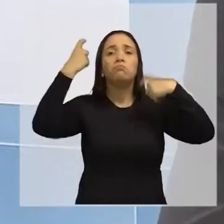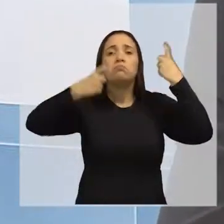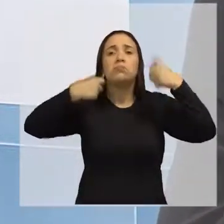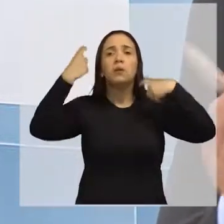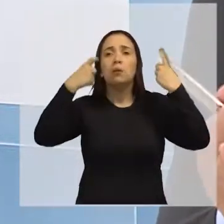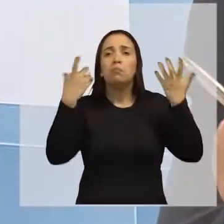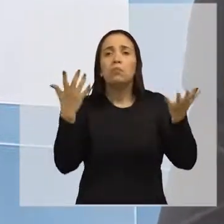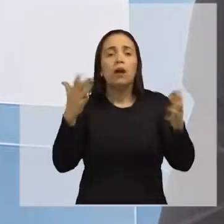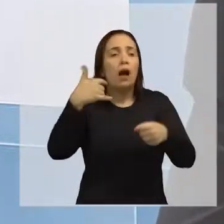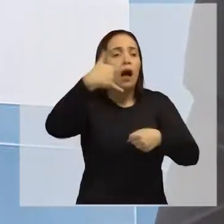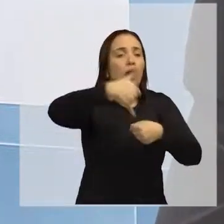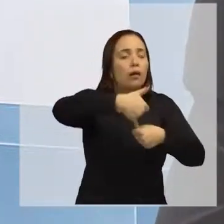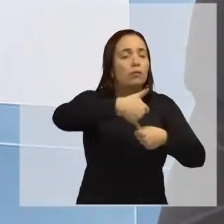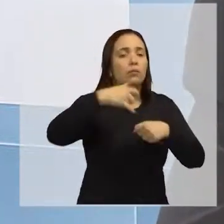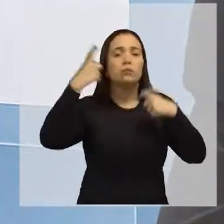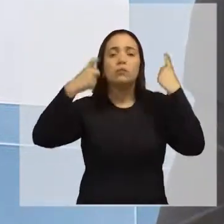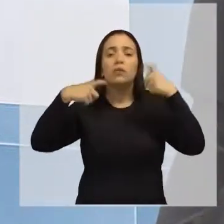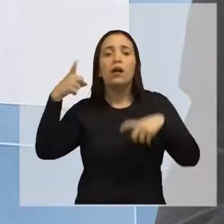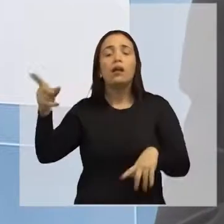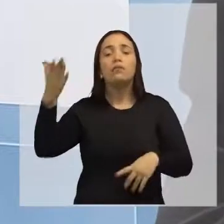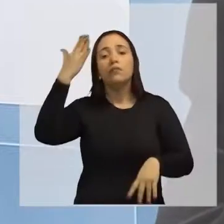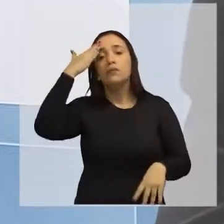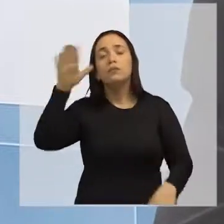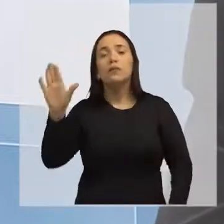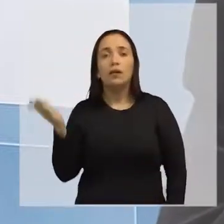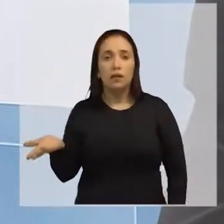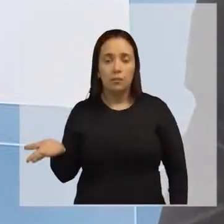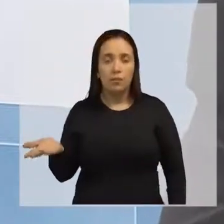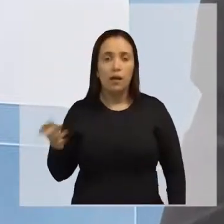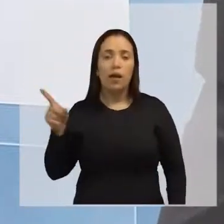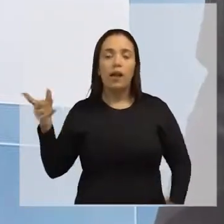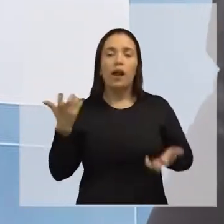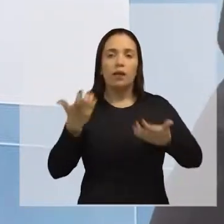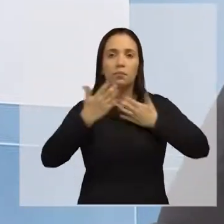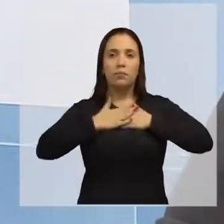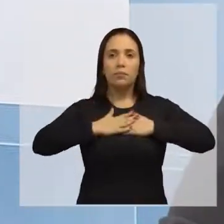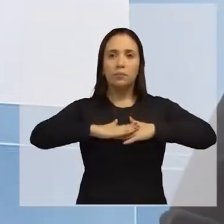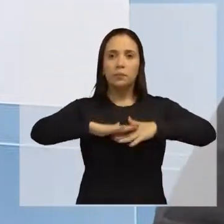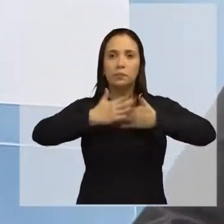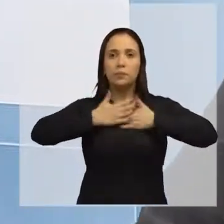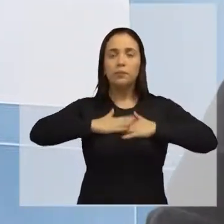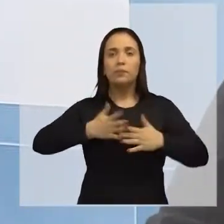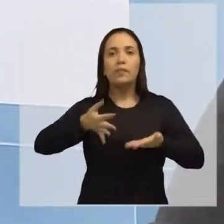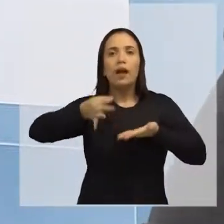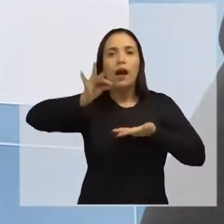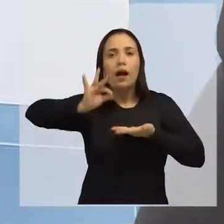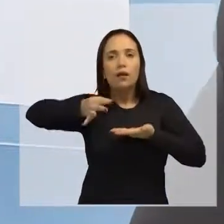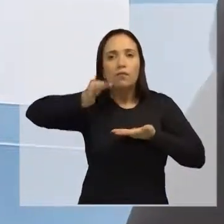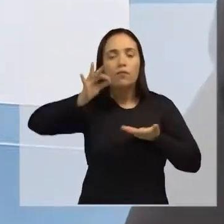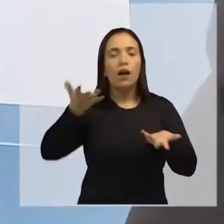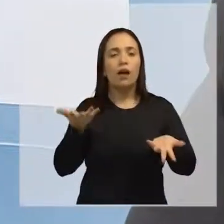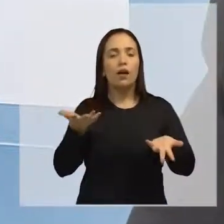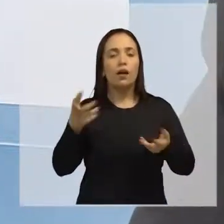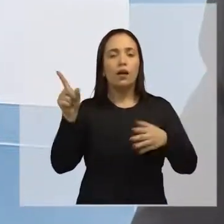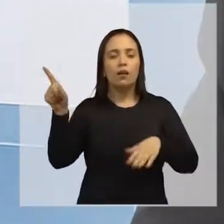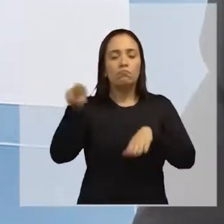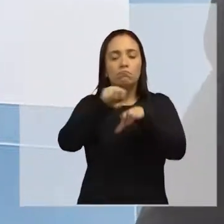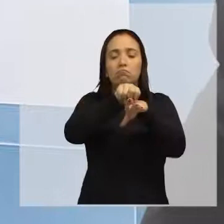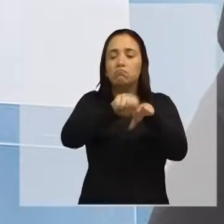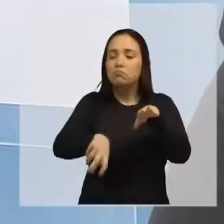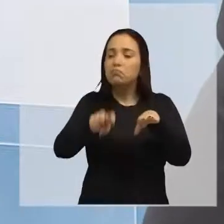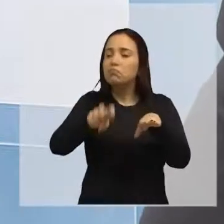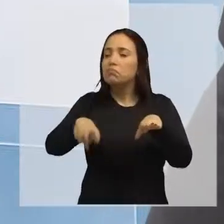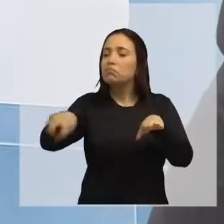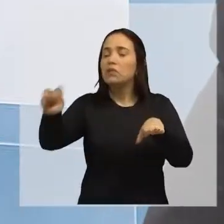nem com o preço de gasolina. Eu nem sei. Nem sabe, nem que diabo é isso. Ele quer descer, tomar o café dele, o cafezinho dele expresso e